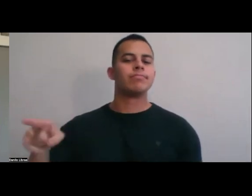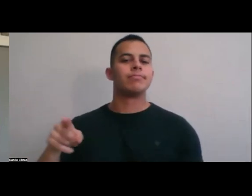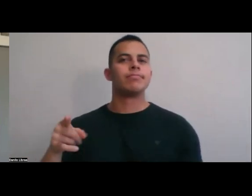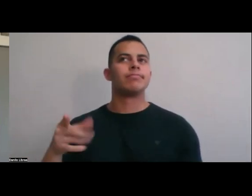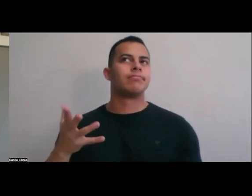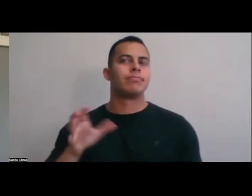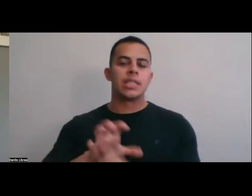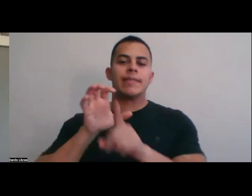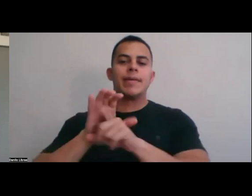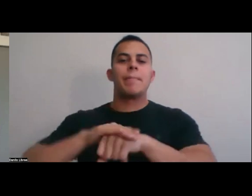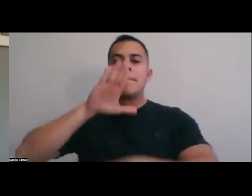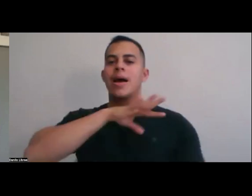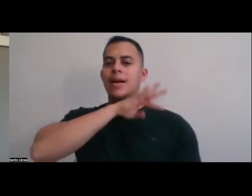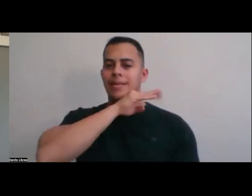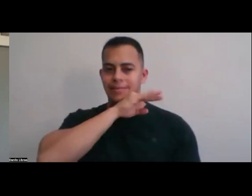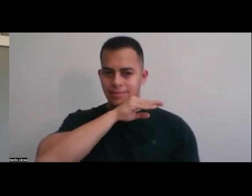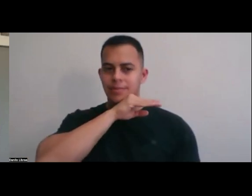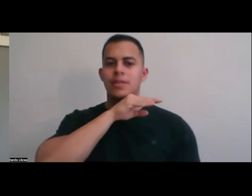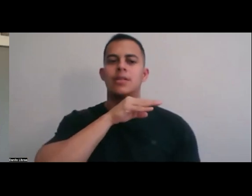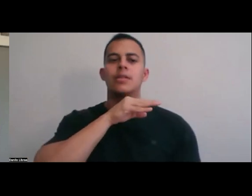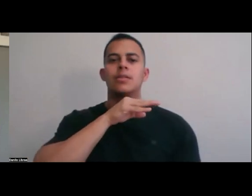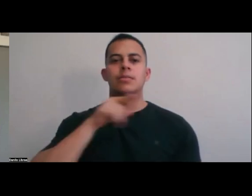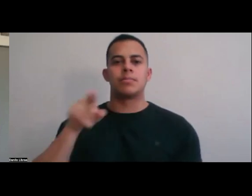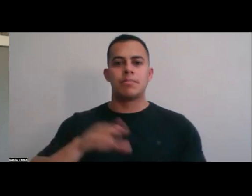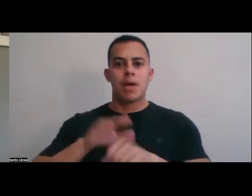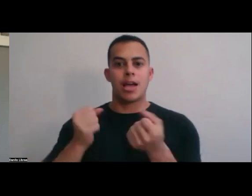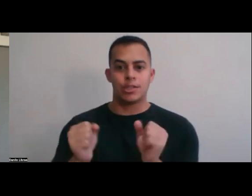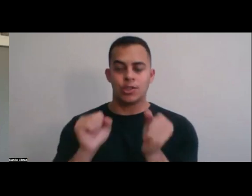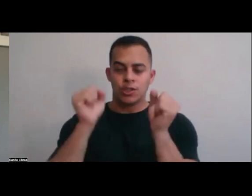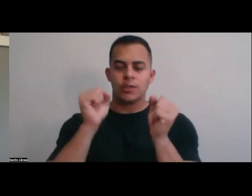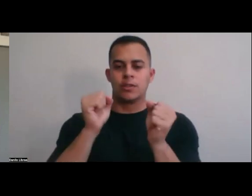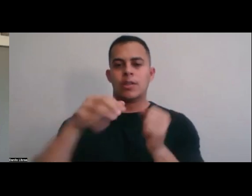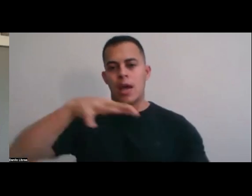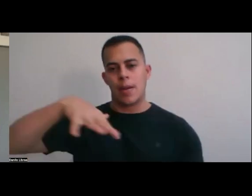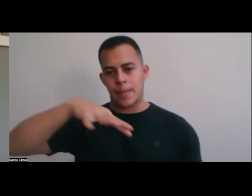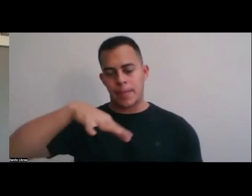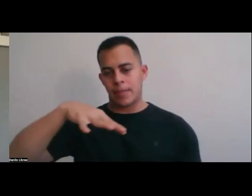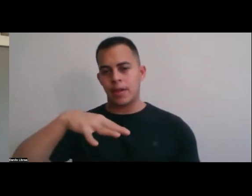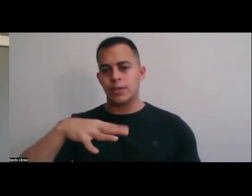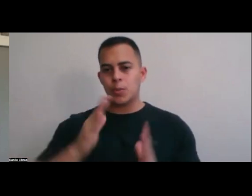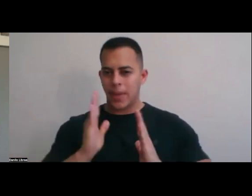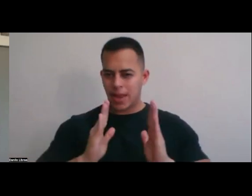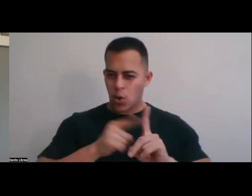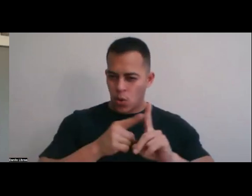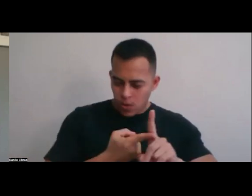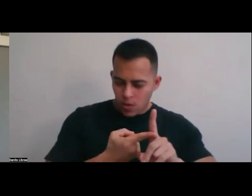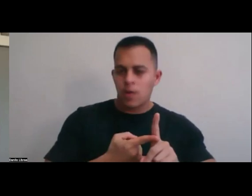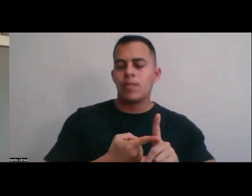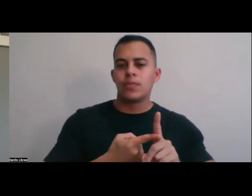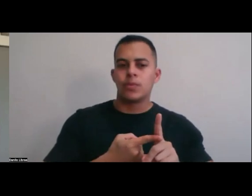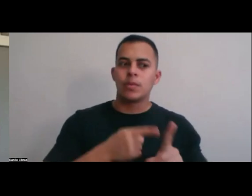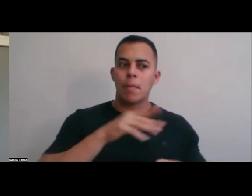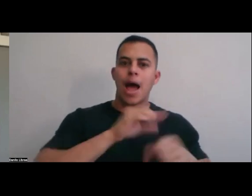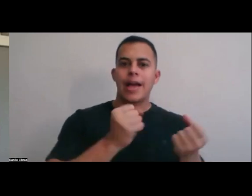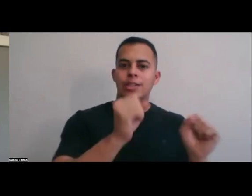muito mais maléfico dessas intervenções estressoras no ambiente pré-natal nos meninos. Só que